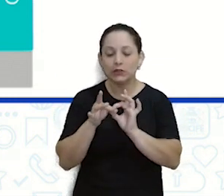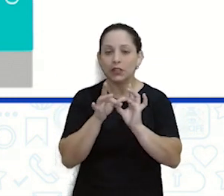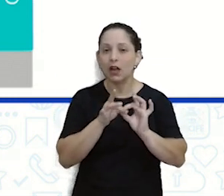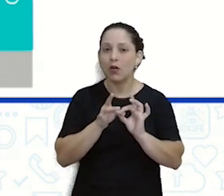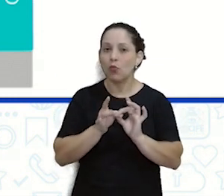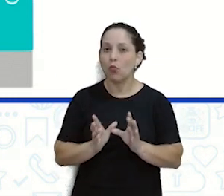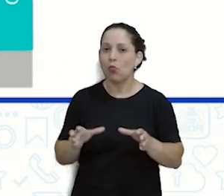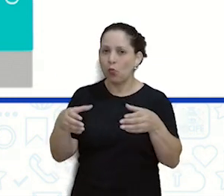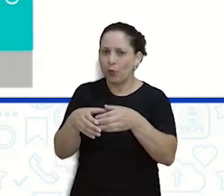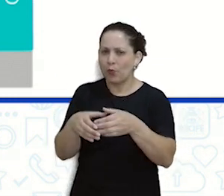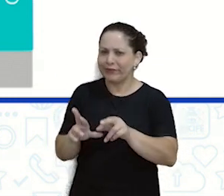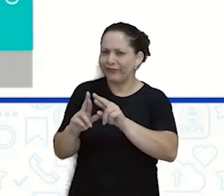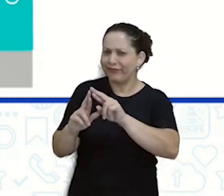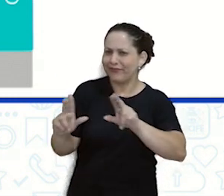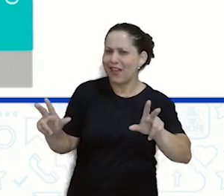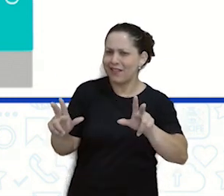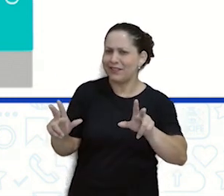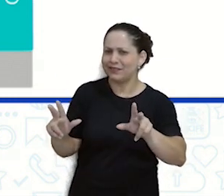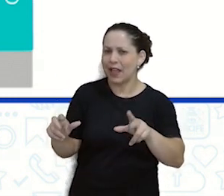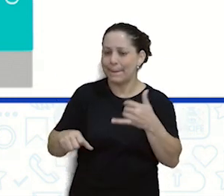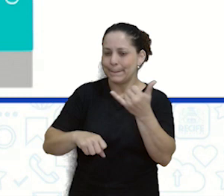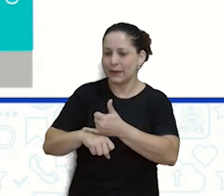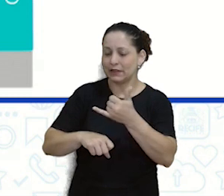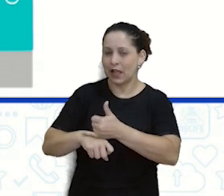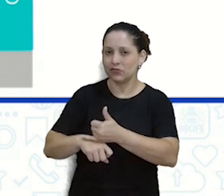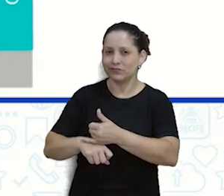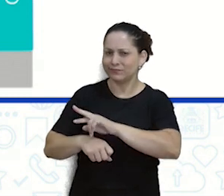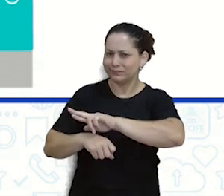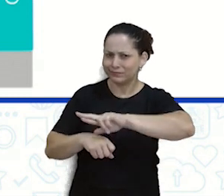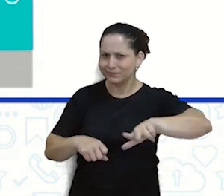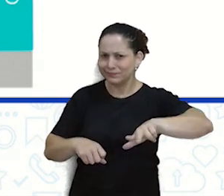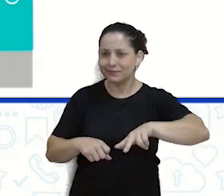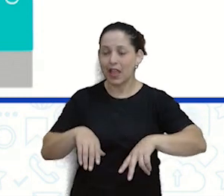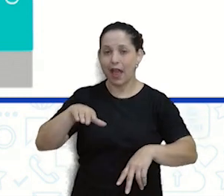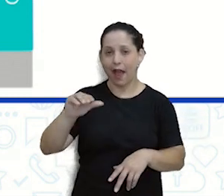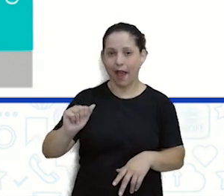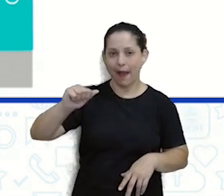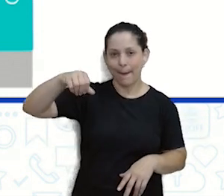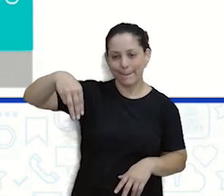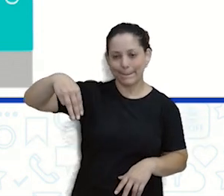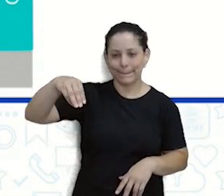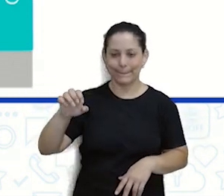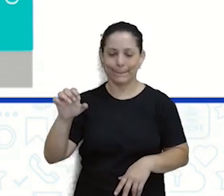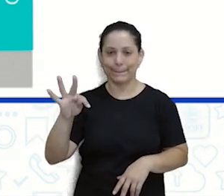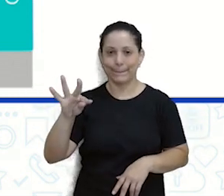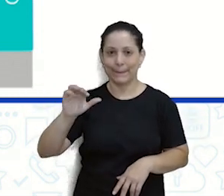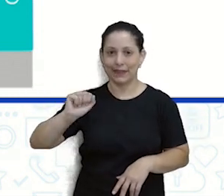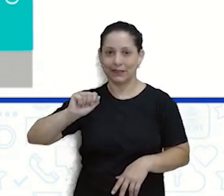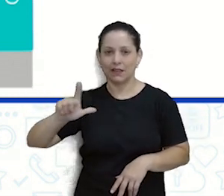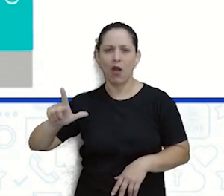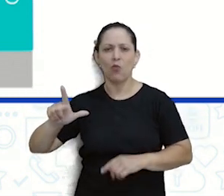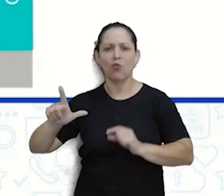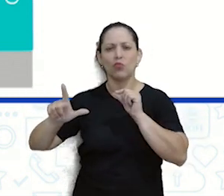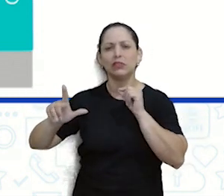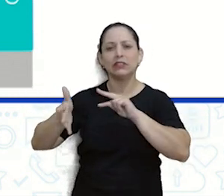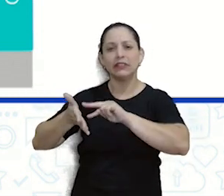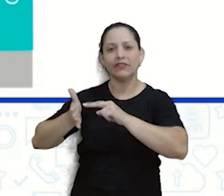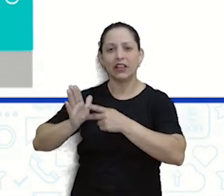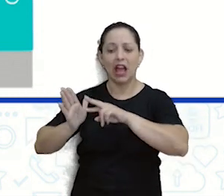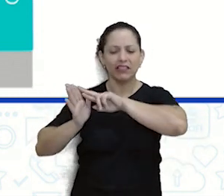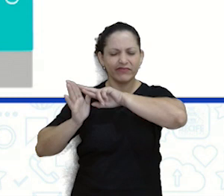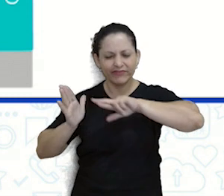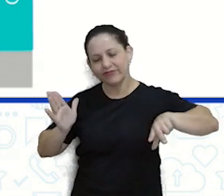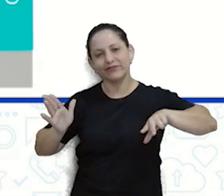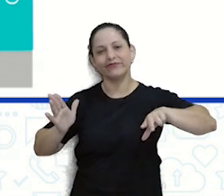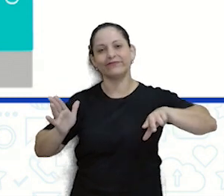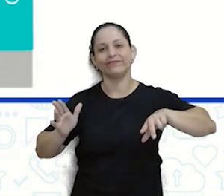metais, ou aqueles chamados de ametais, né? Lembrando que esse Azinho aí é um A de negação, né? Então, fica mais fácil a gente associar, tá